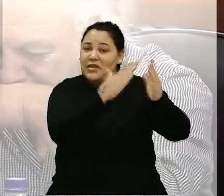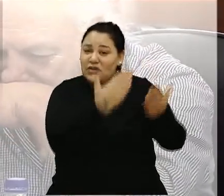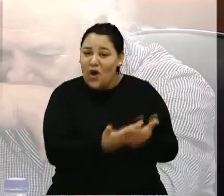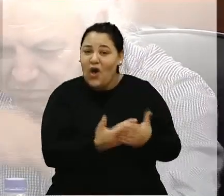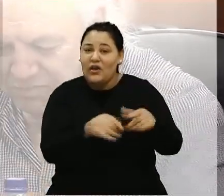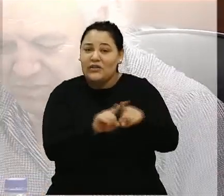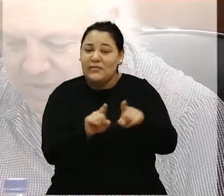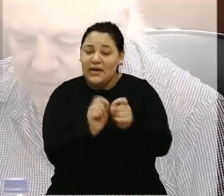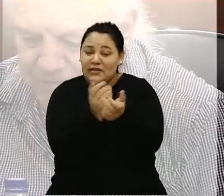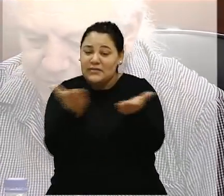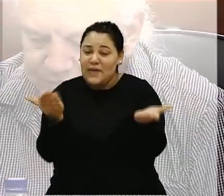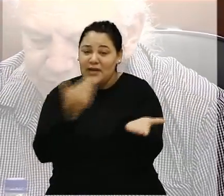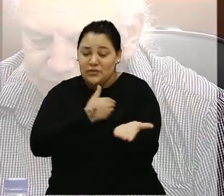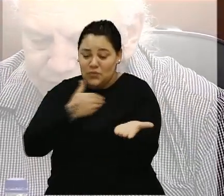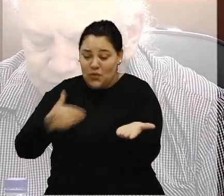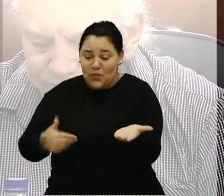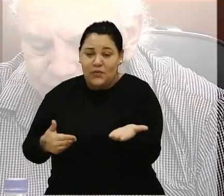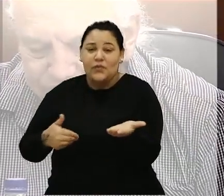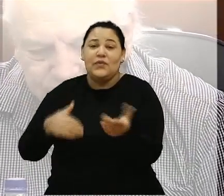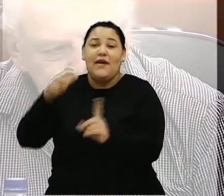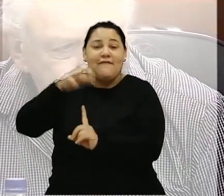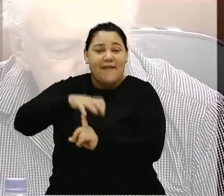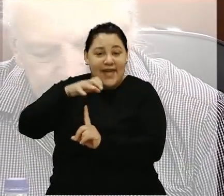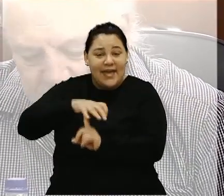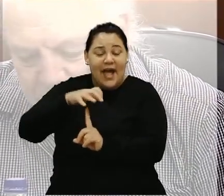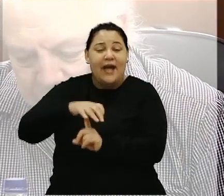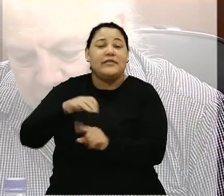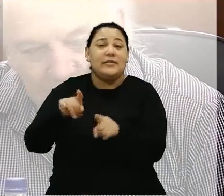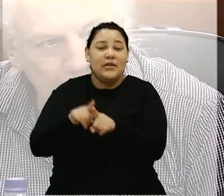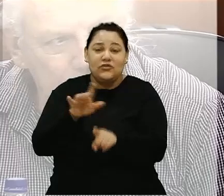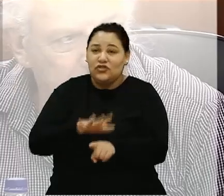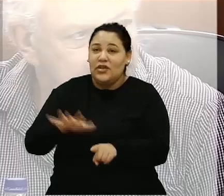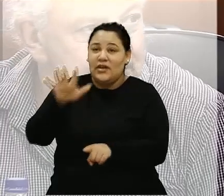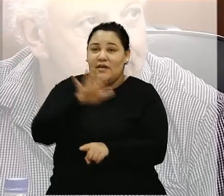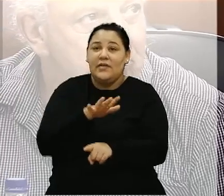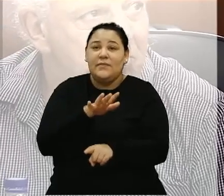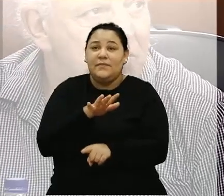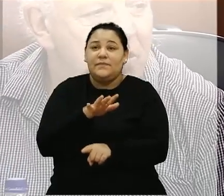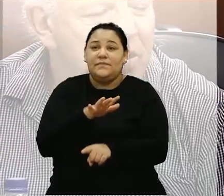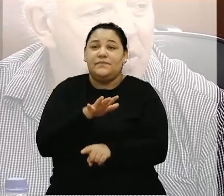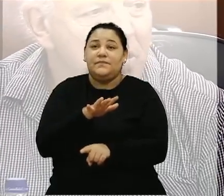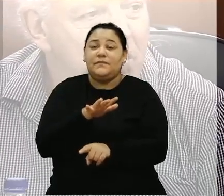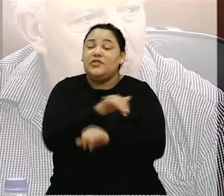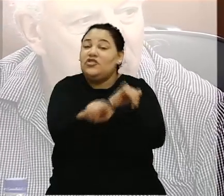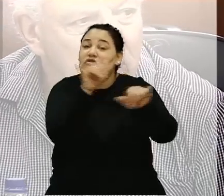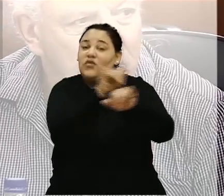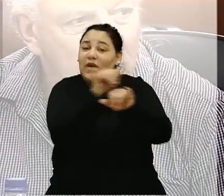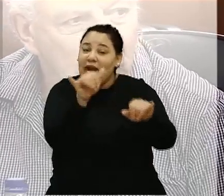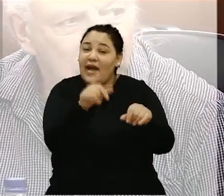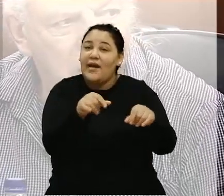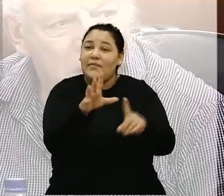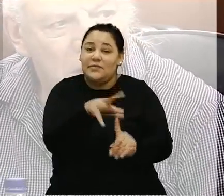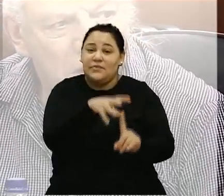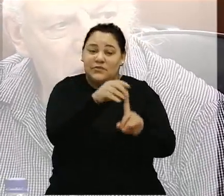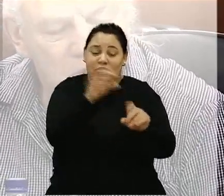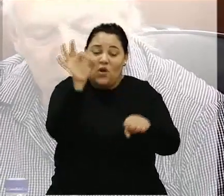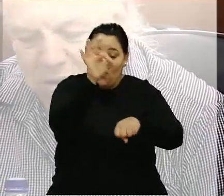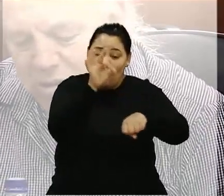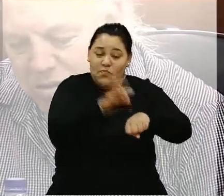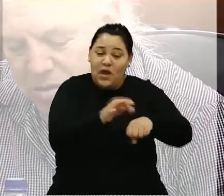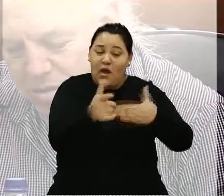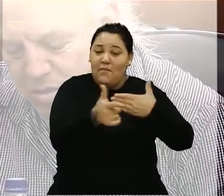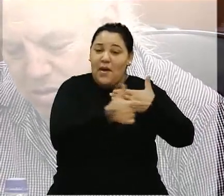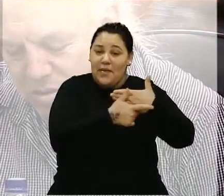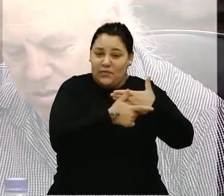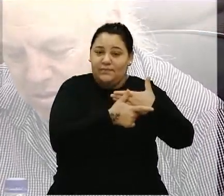nos espaços públicos, nas feiras. E a importância, né, de divulgar a questão das abelhas que elas têm